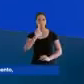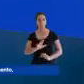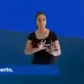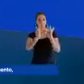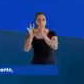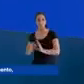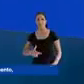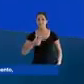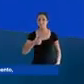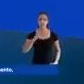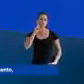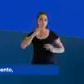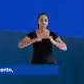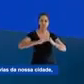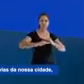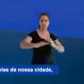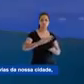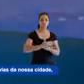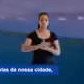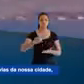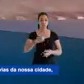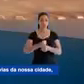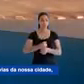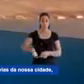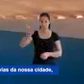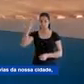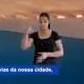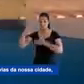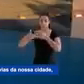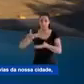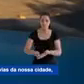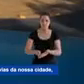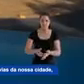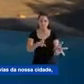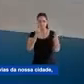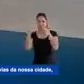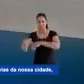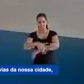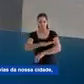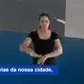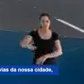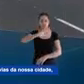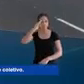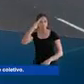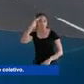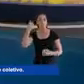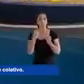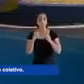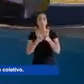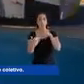O Berlândia integrada 2, no recapeamento, nós começamos há dois anos atrás. Olhando todas as vias da nossa cidade,